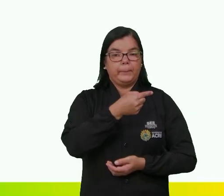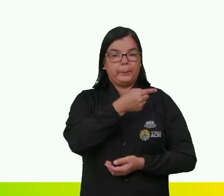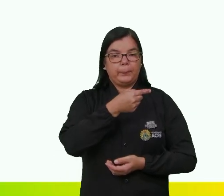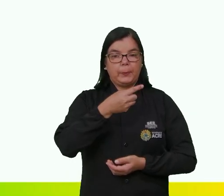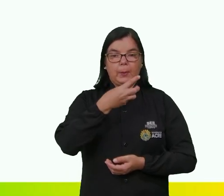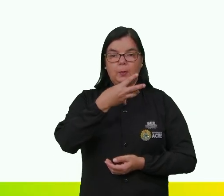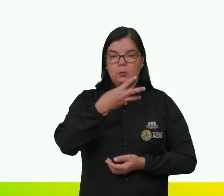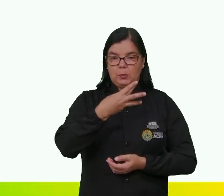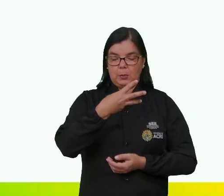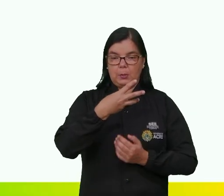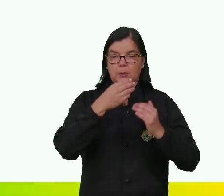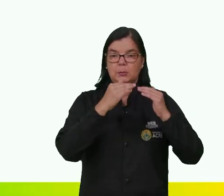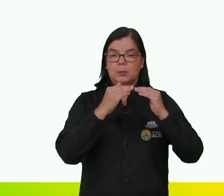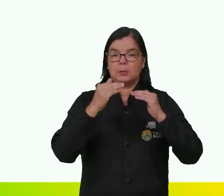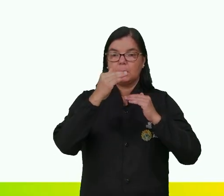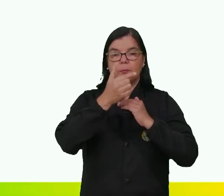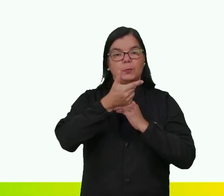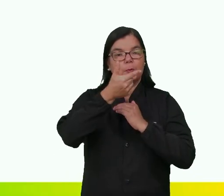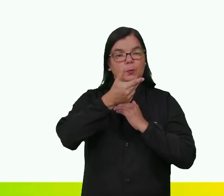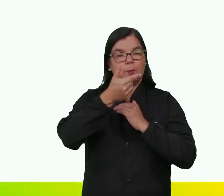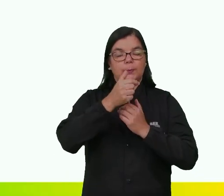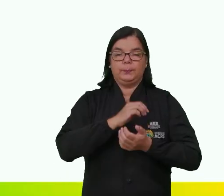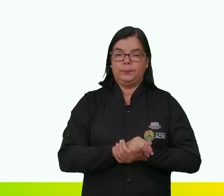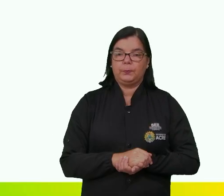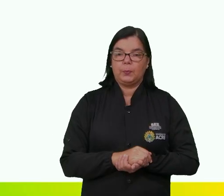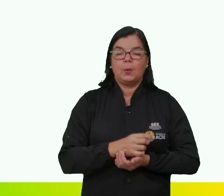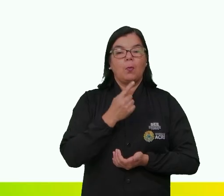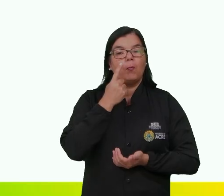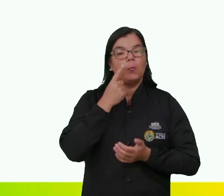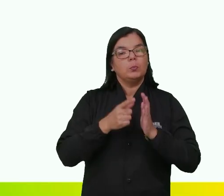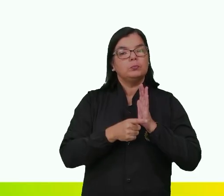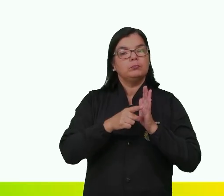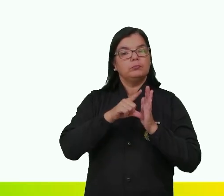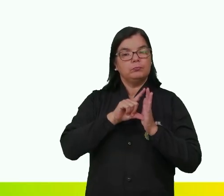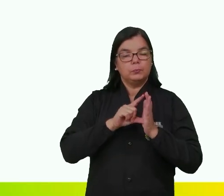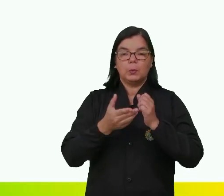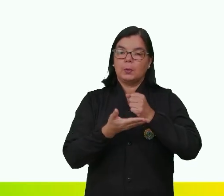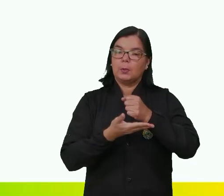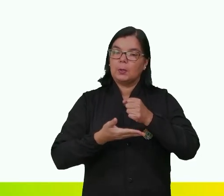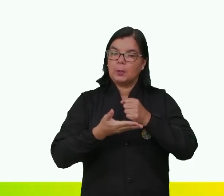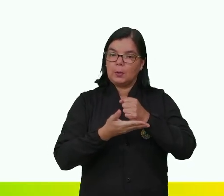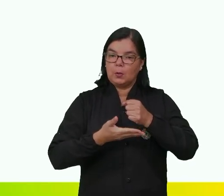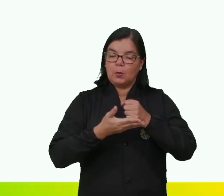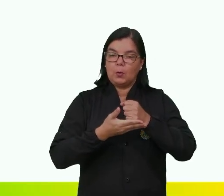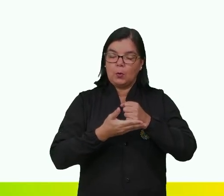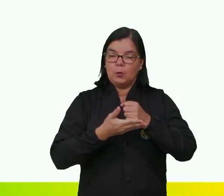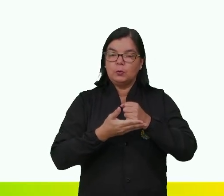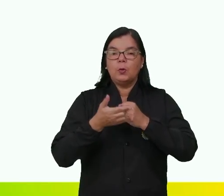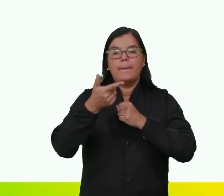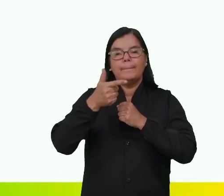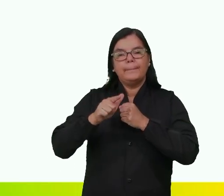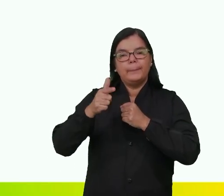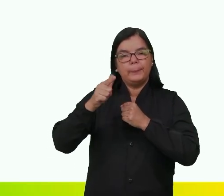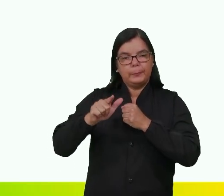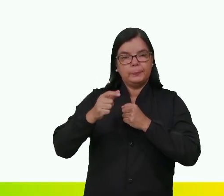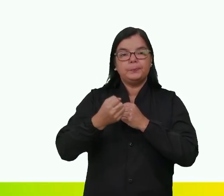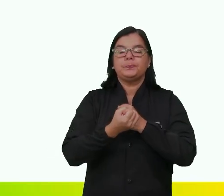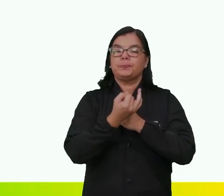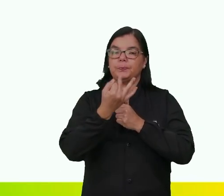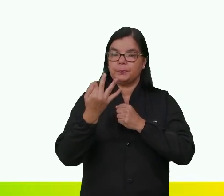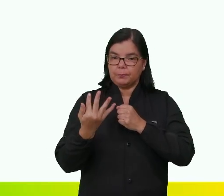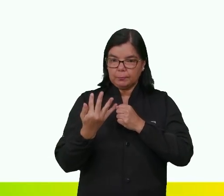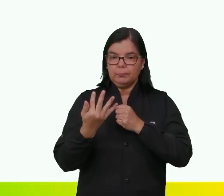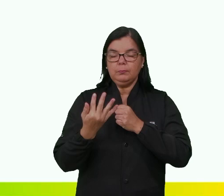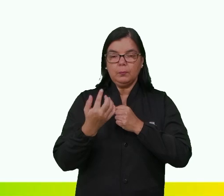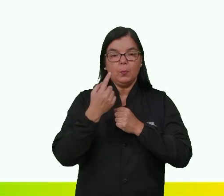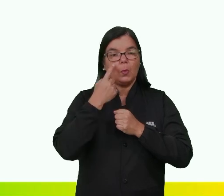menos 3 ao quadrado. Nós vimos anteriormente que a base multiplica por ela mesma, então uma quantidade de